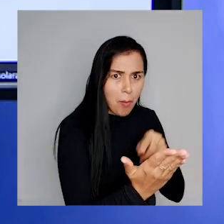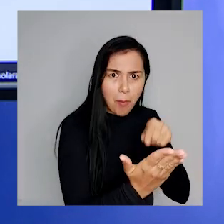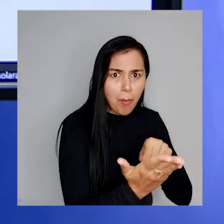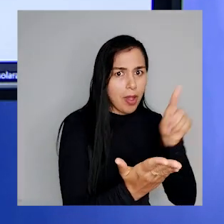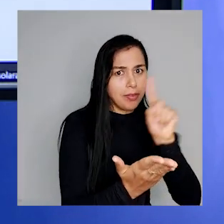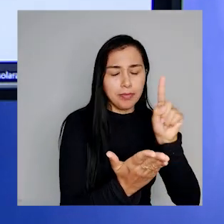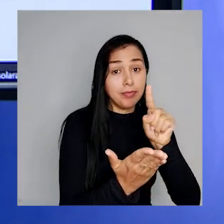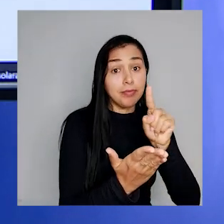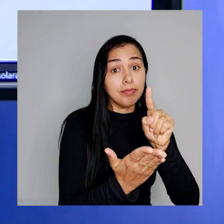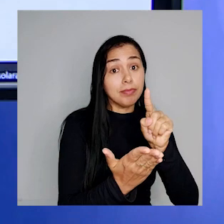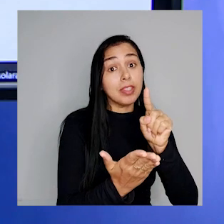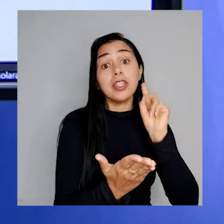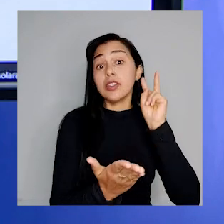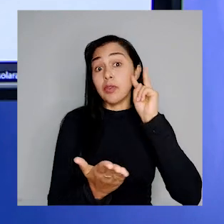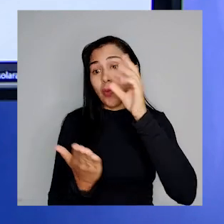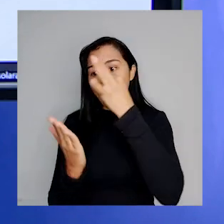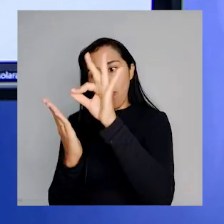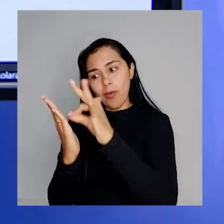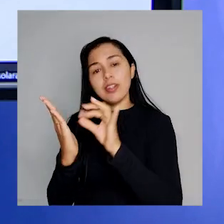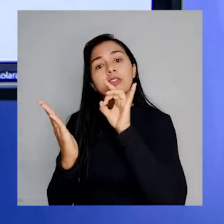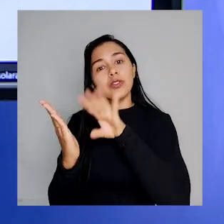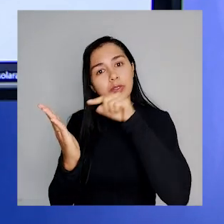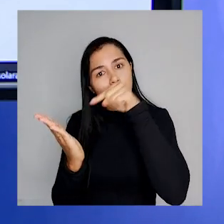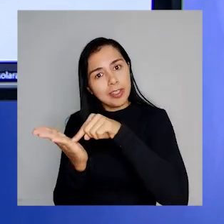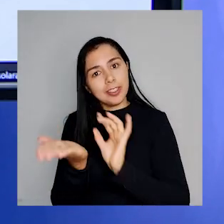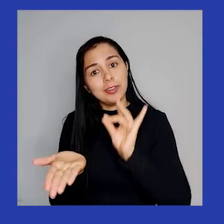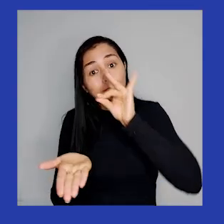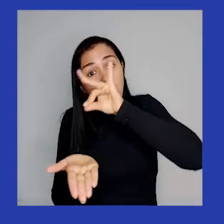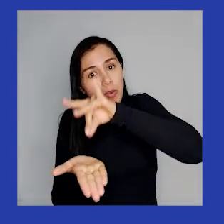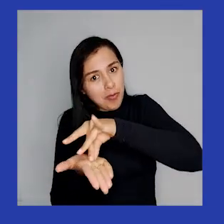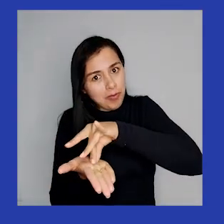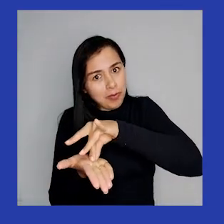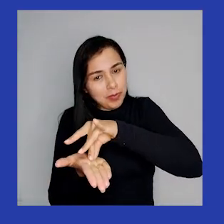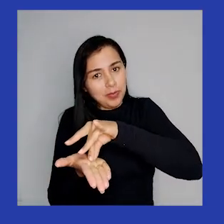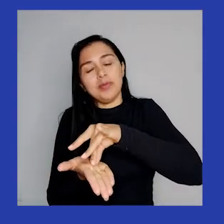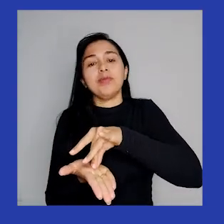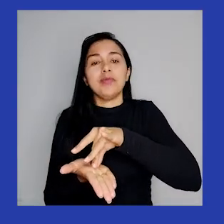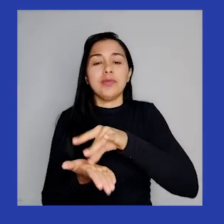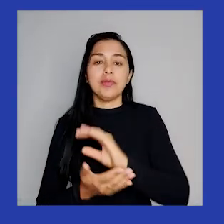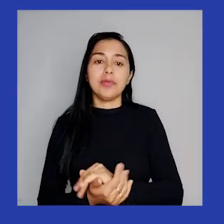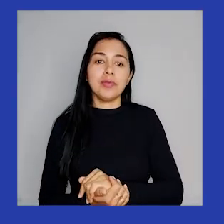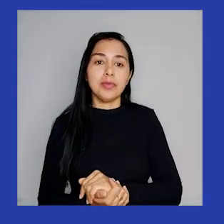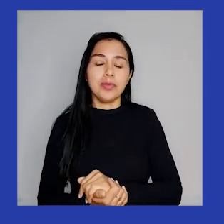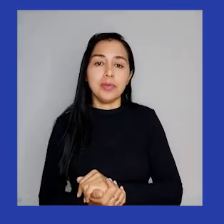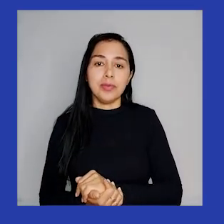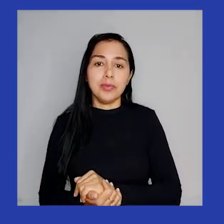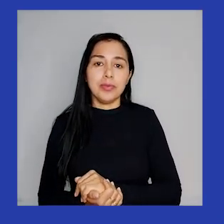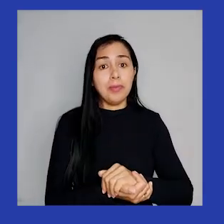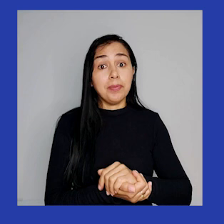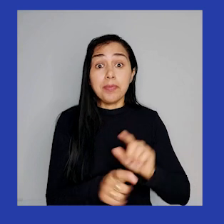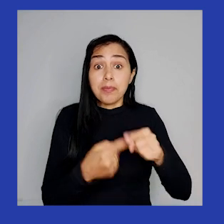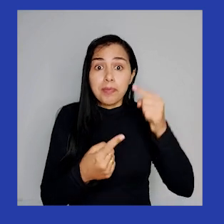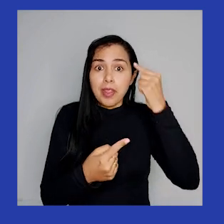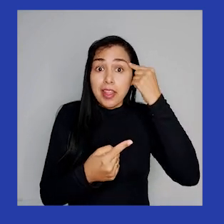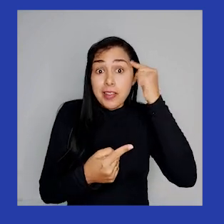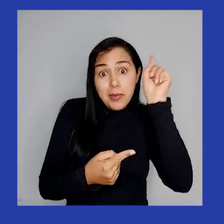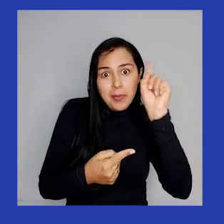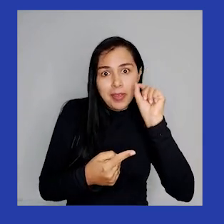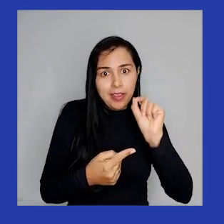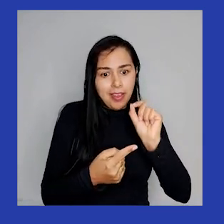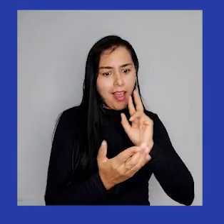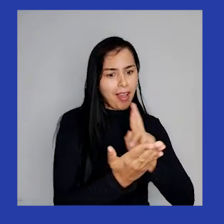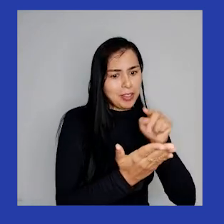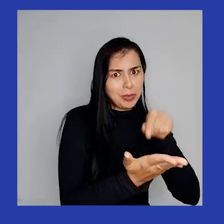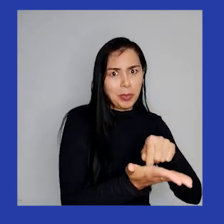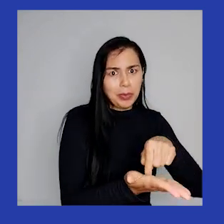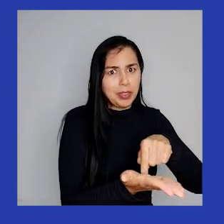maneira que ficar melhor organizado para você. Então, mas não deixe de maneira alguma respostas aqui pensando que isso aqui vai